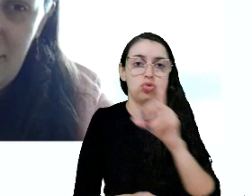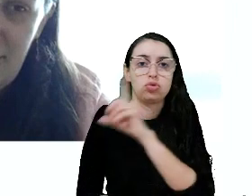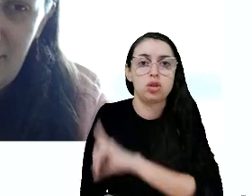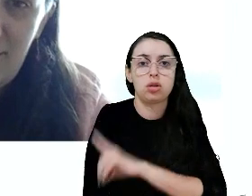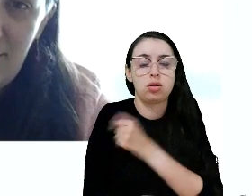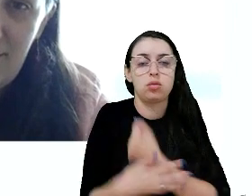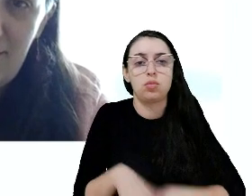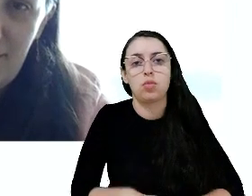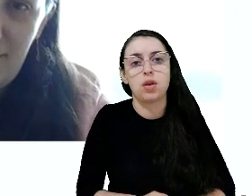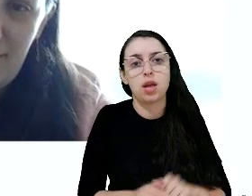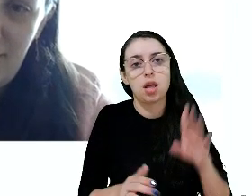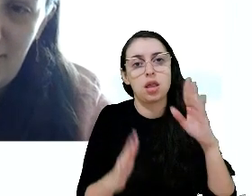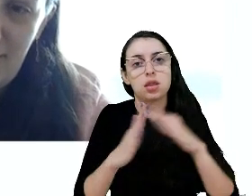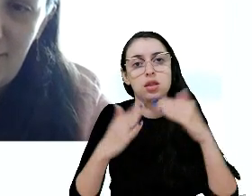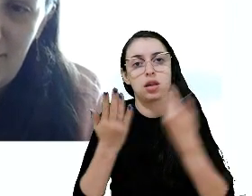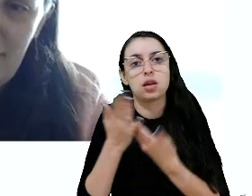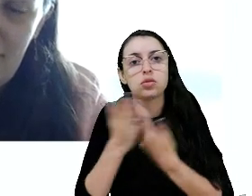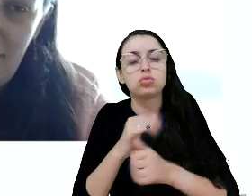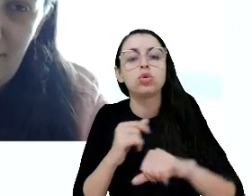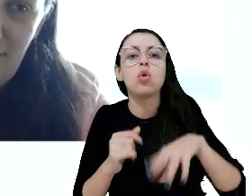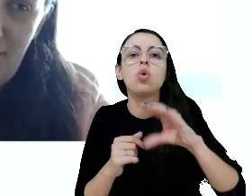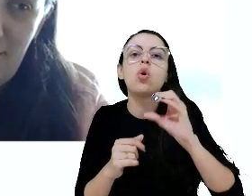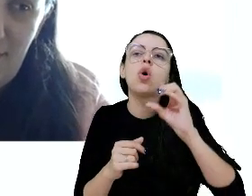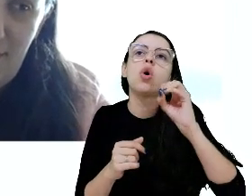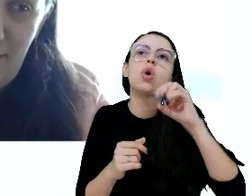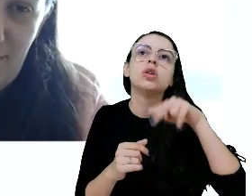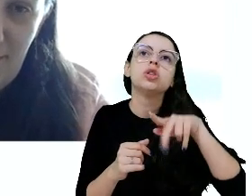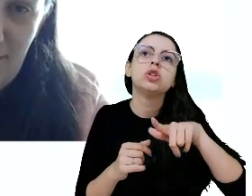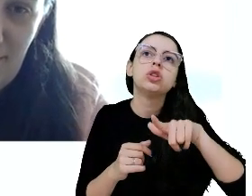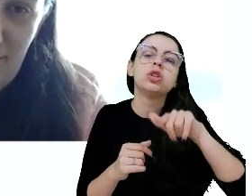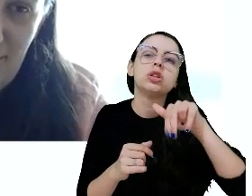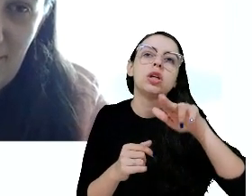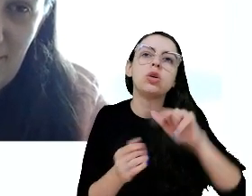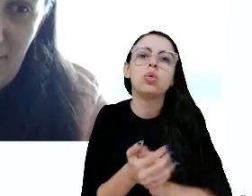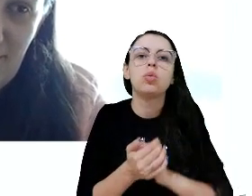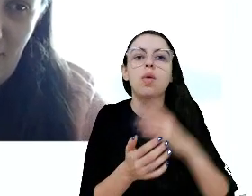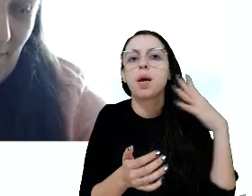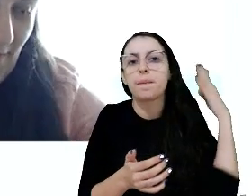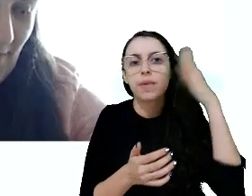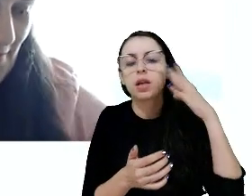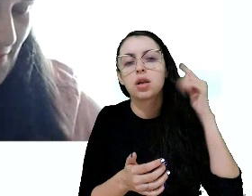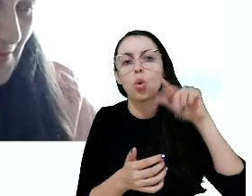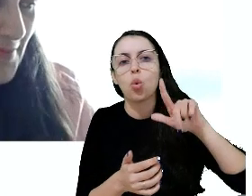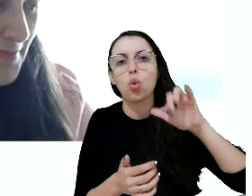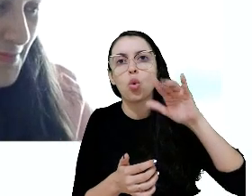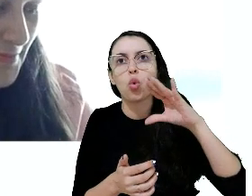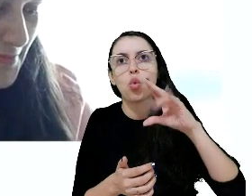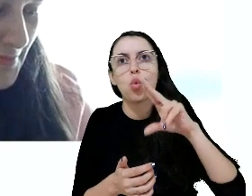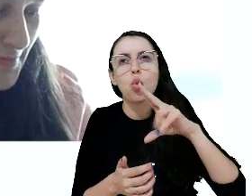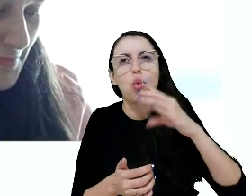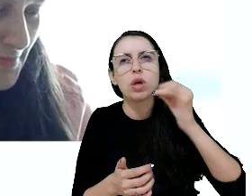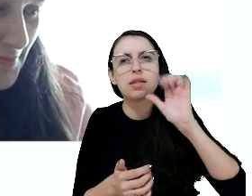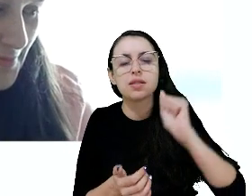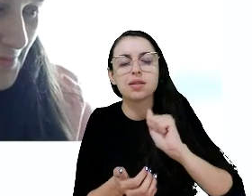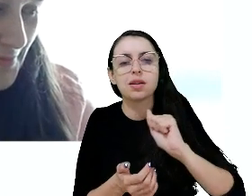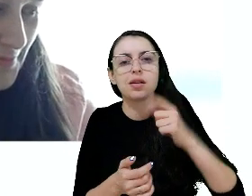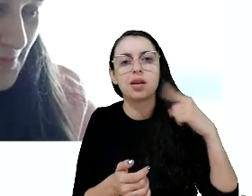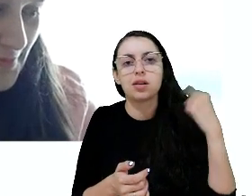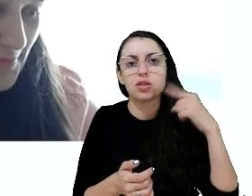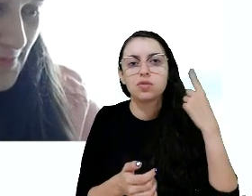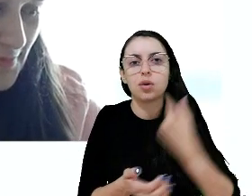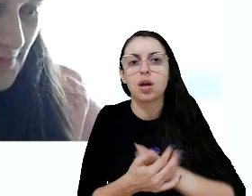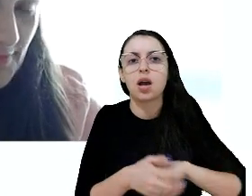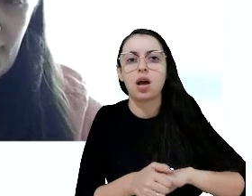e diretora adjunta da Escola Nacional da AGU. As palestrantes serão a Lúcia Bastos, que é